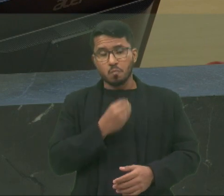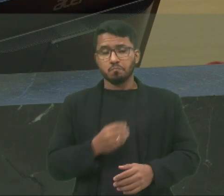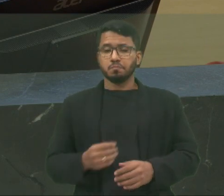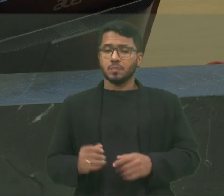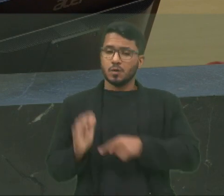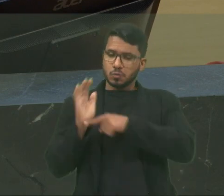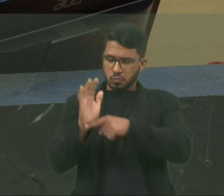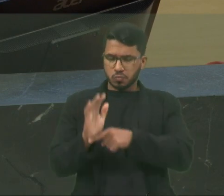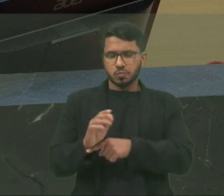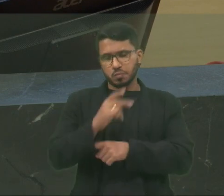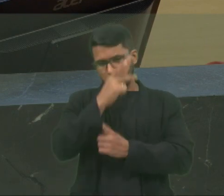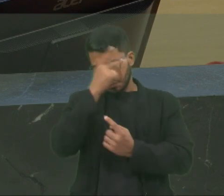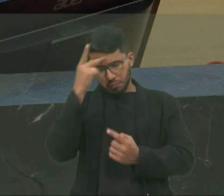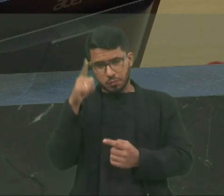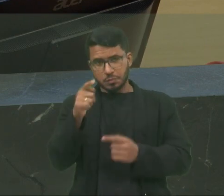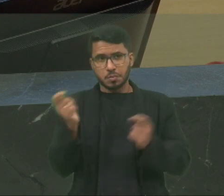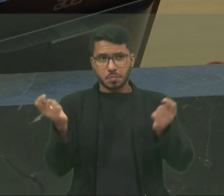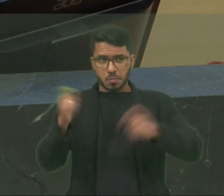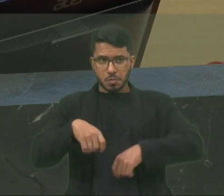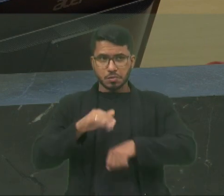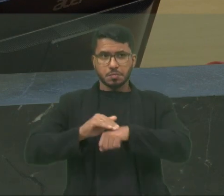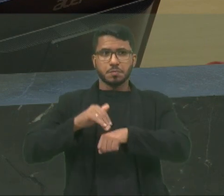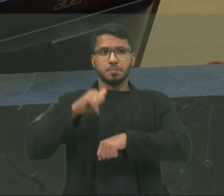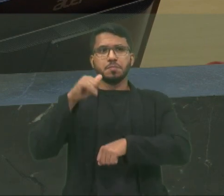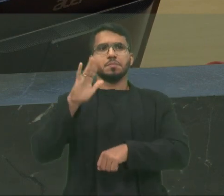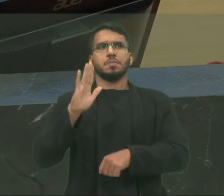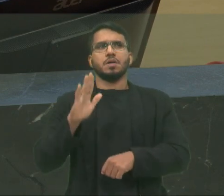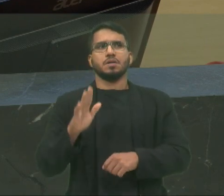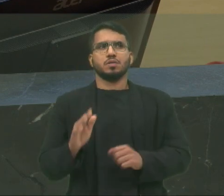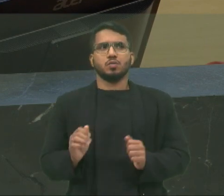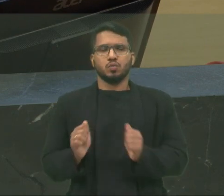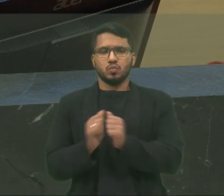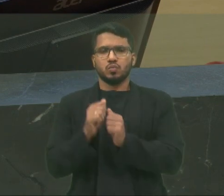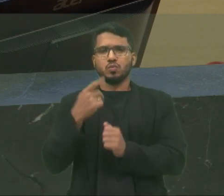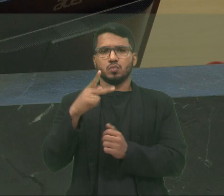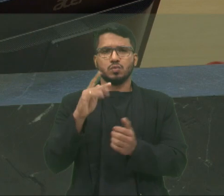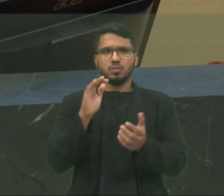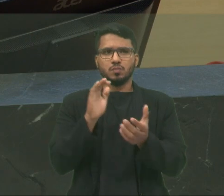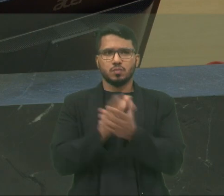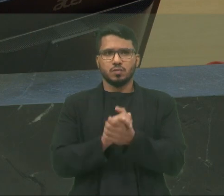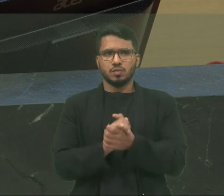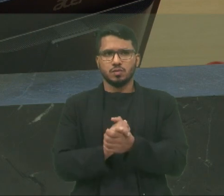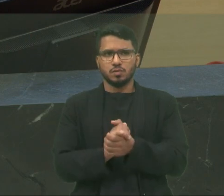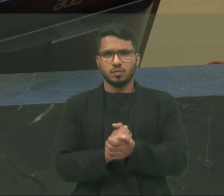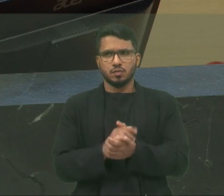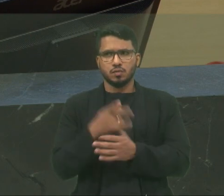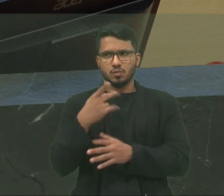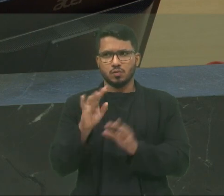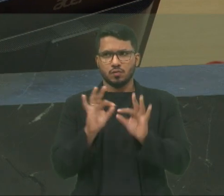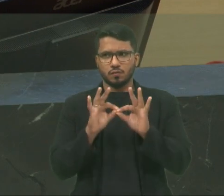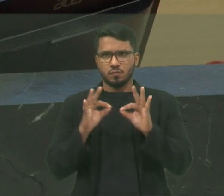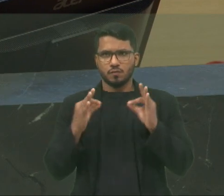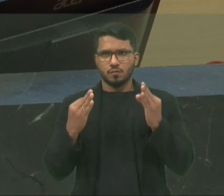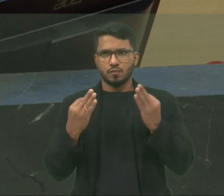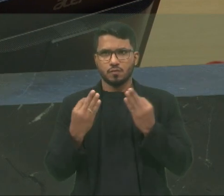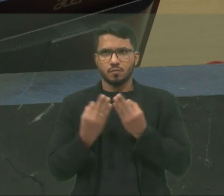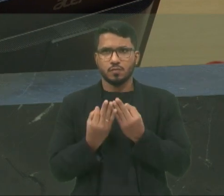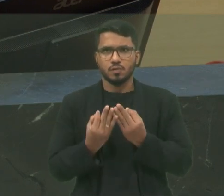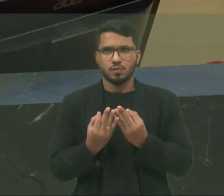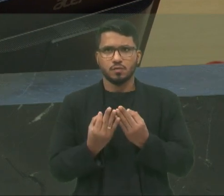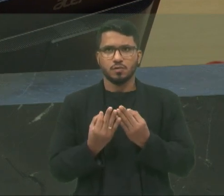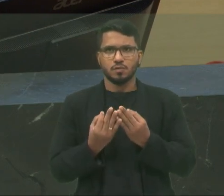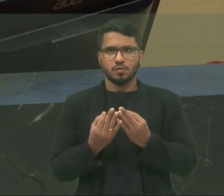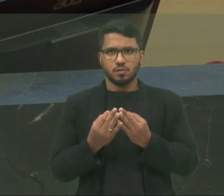transformação, que você possa ser cada vez mais ao lado da sua esposa e sua família, iluminados na